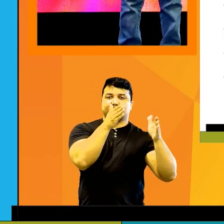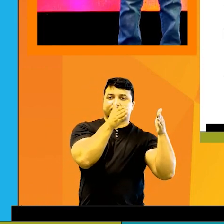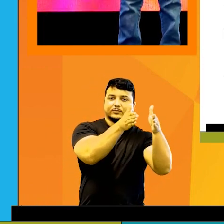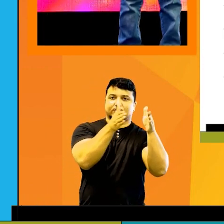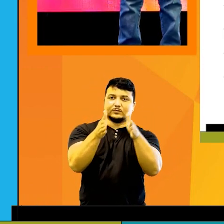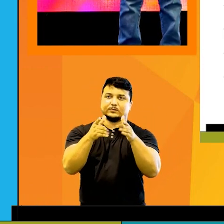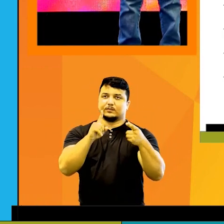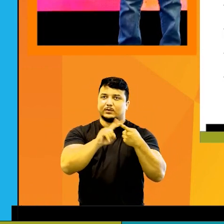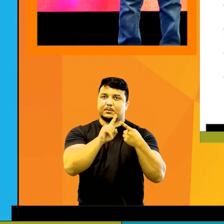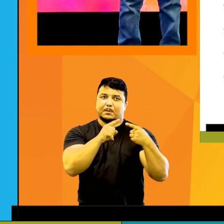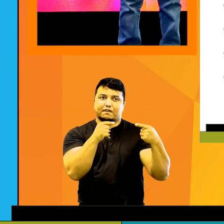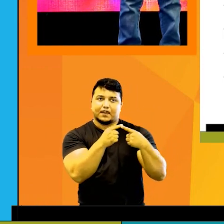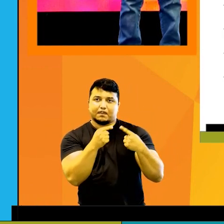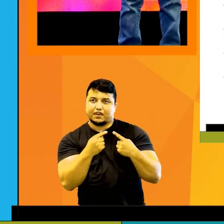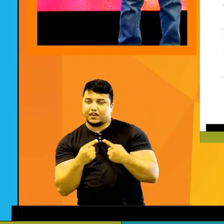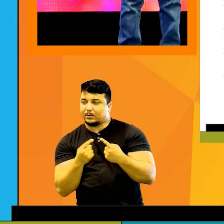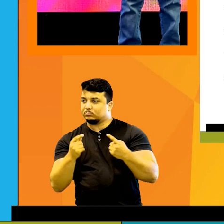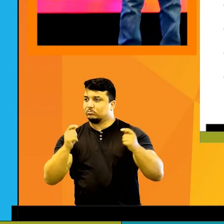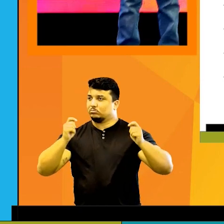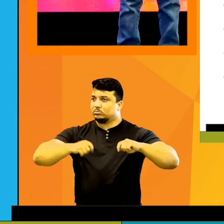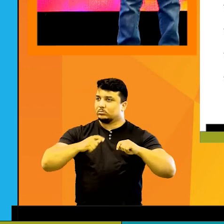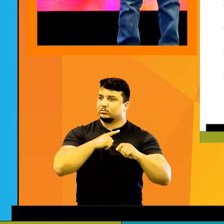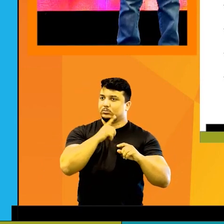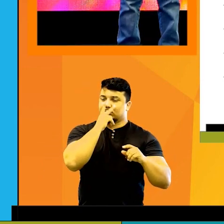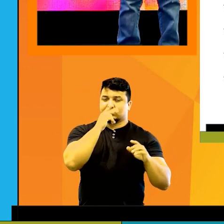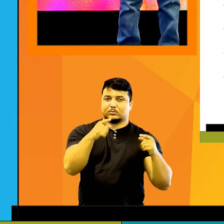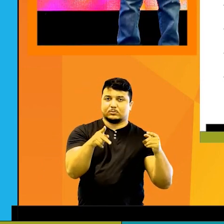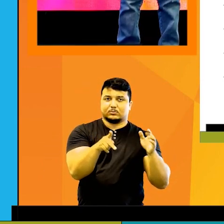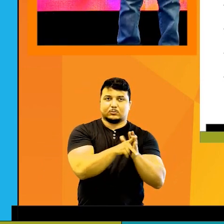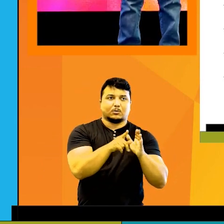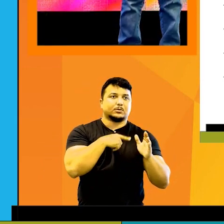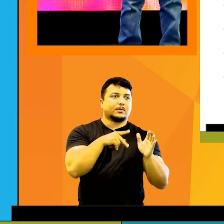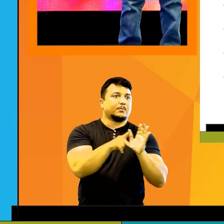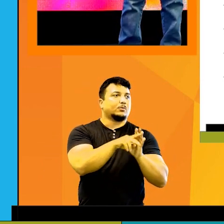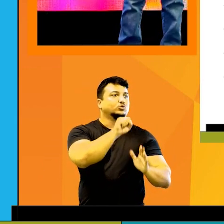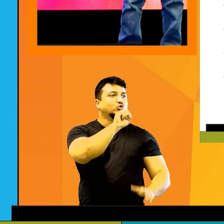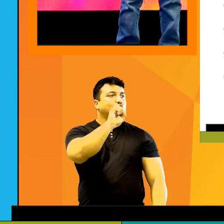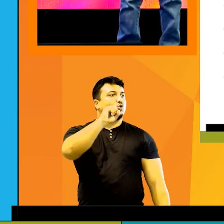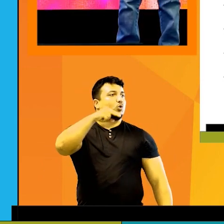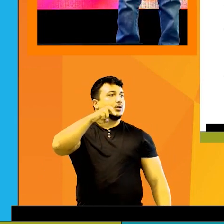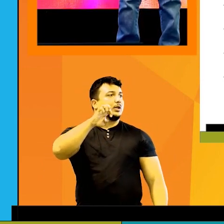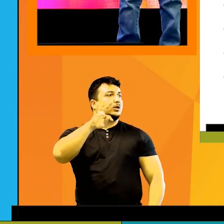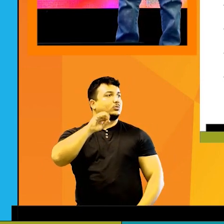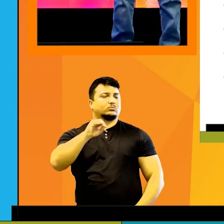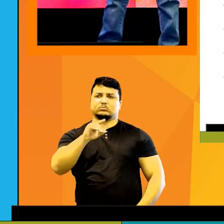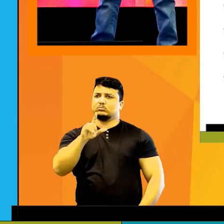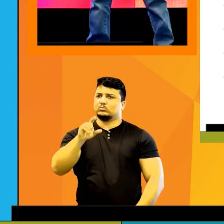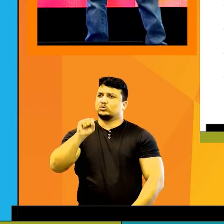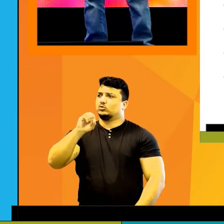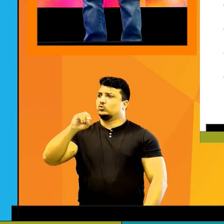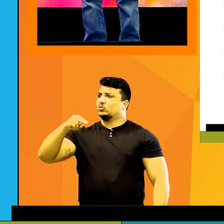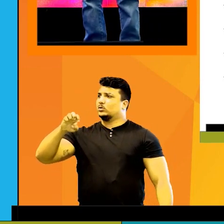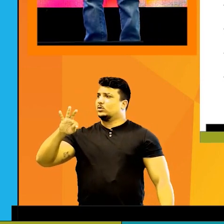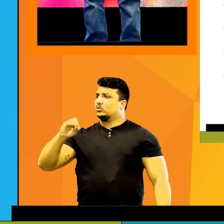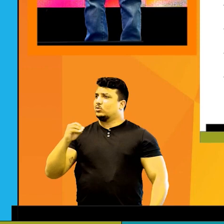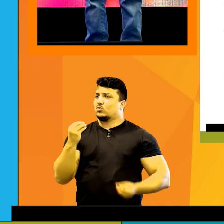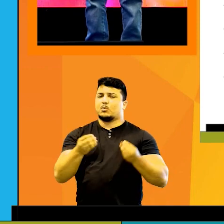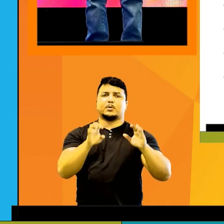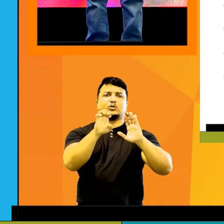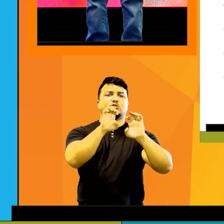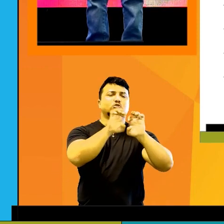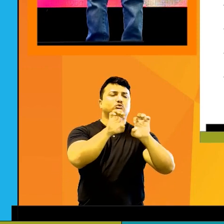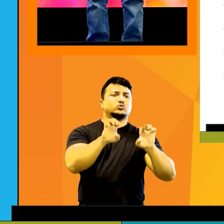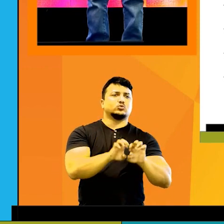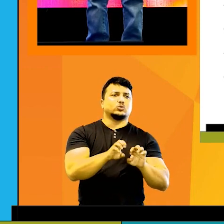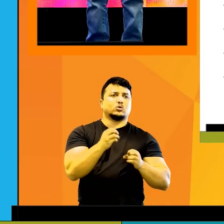e rimados, como os versos que constituem os sonetos. Pessoal, falando de soneto, como é que é a estrutura,